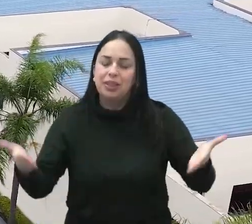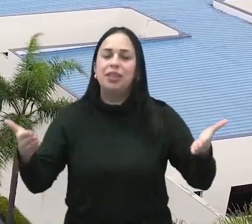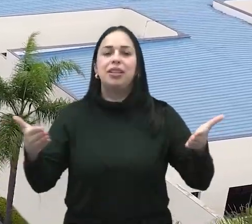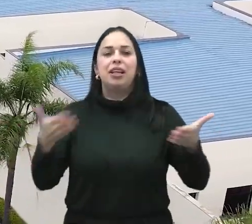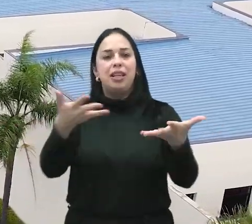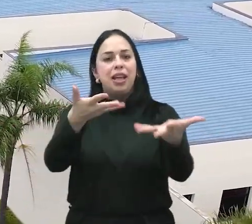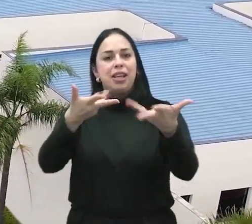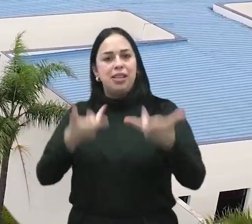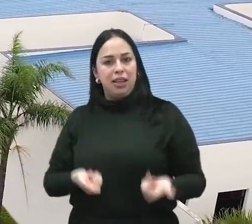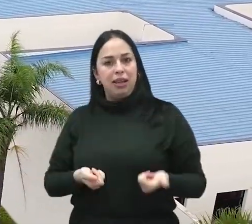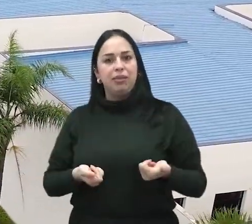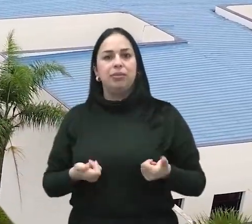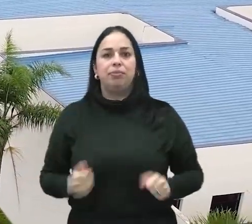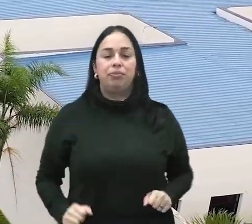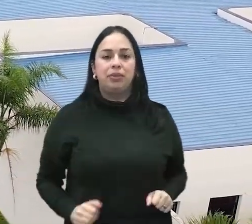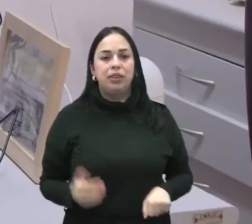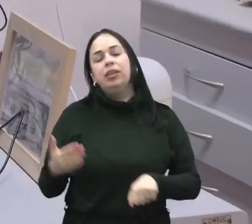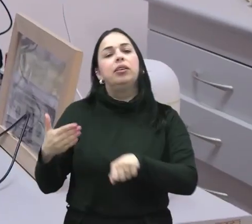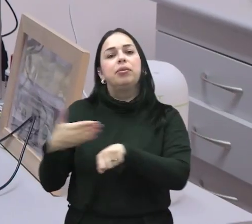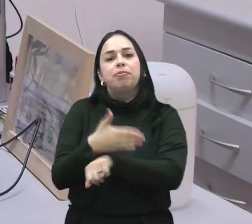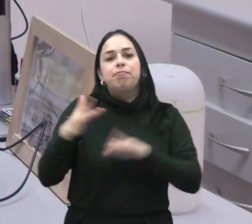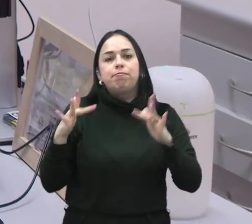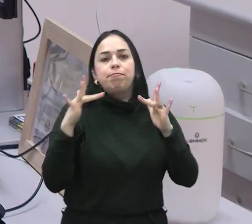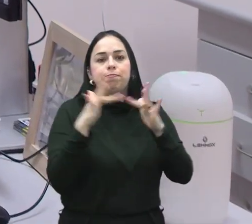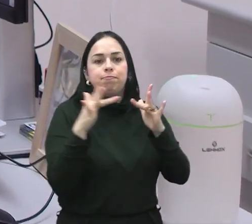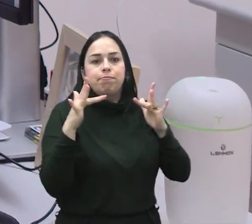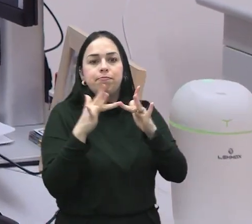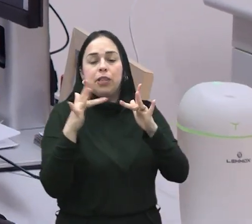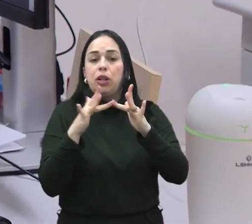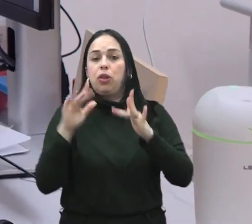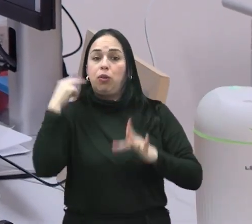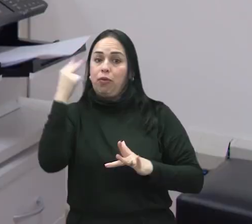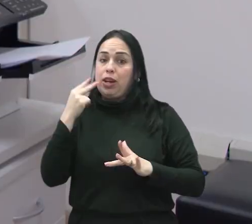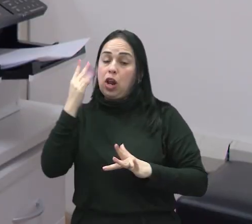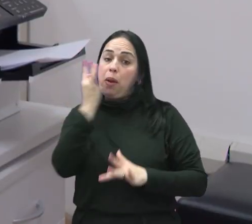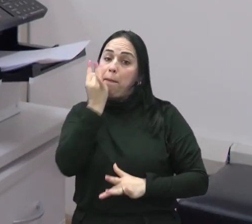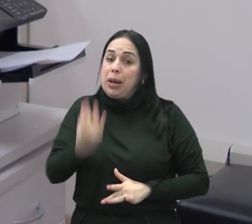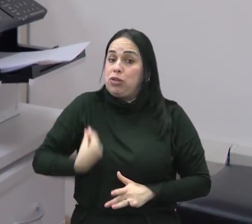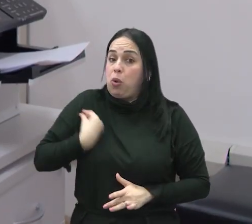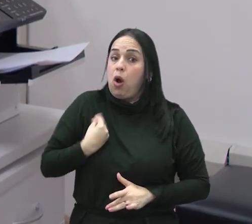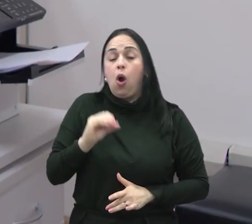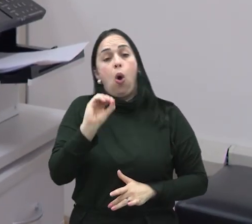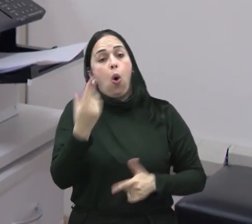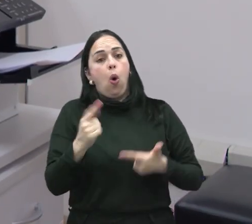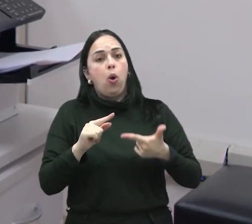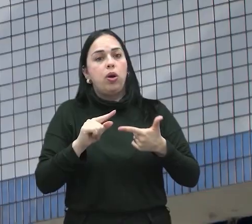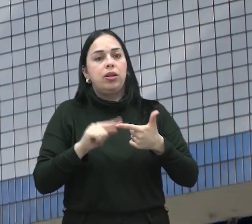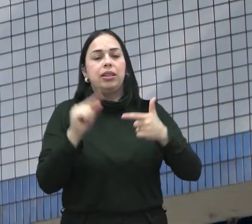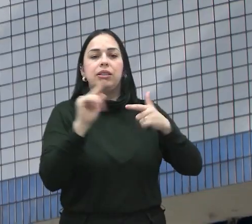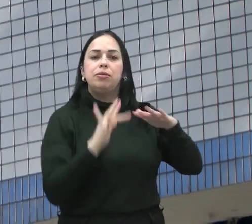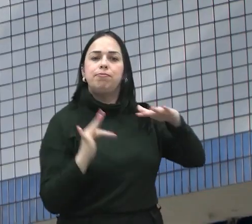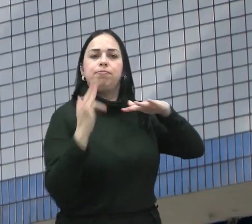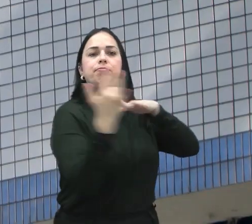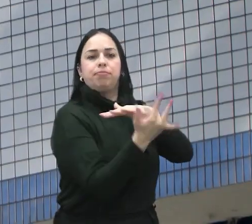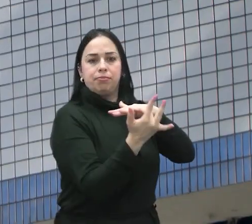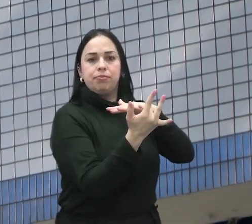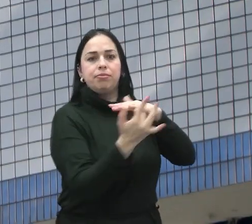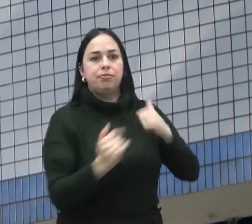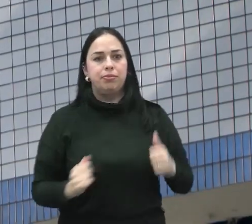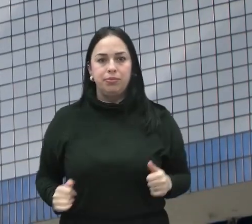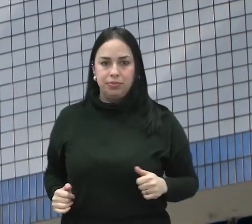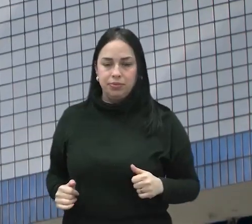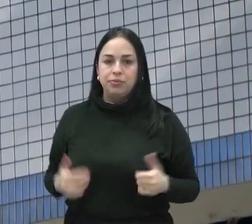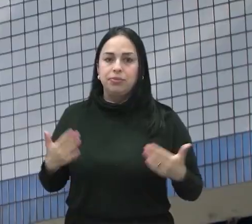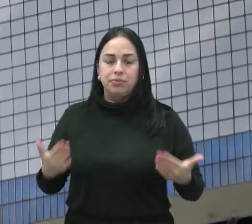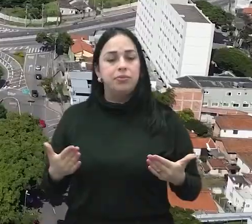aberta para receber demandas da comunidade. Basta entrar em contato com os parlamentares pessoalmente nos gabinetes ou nos canais de informação